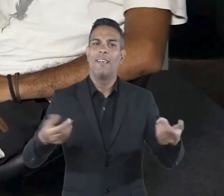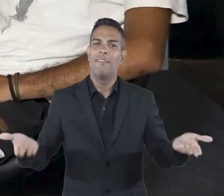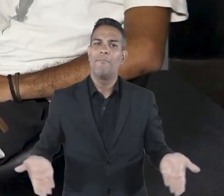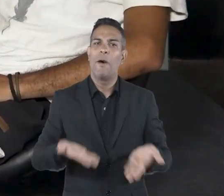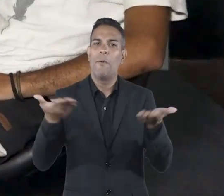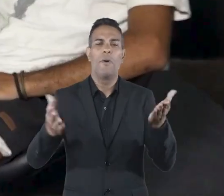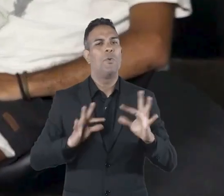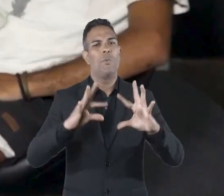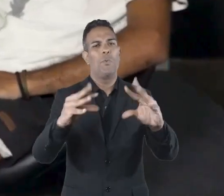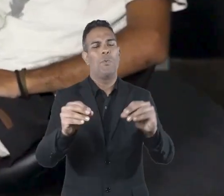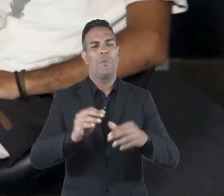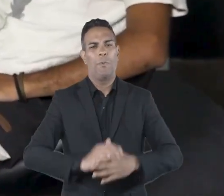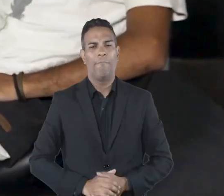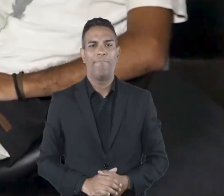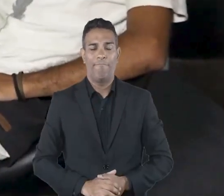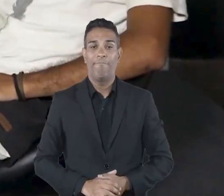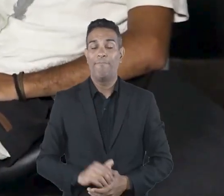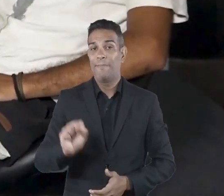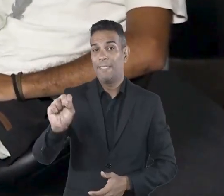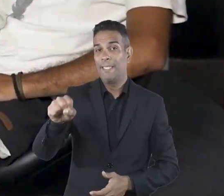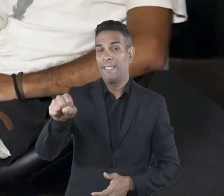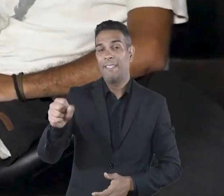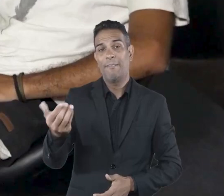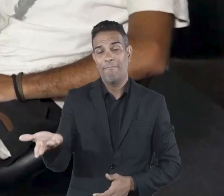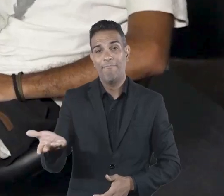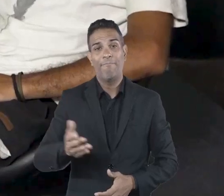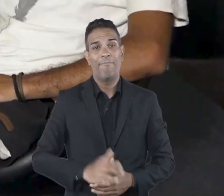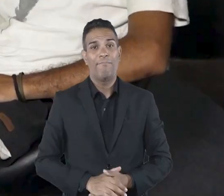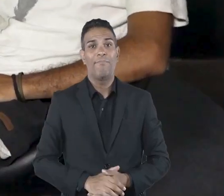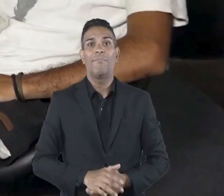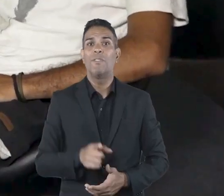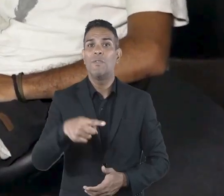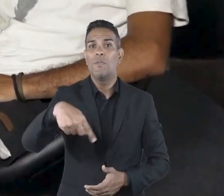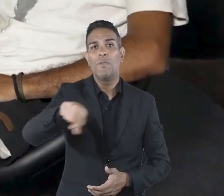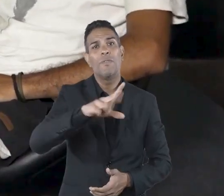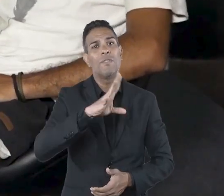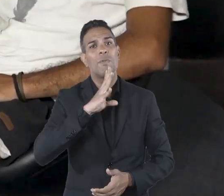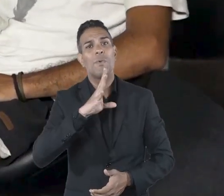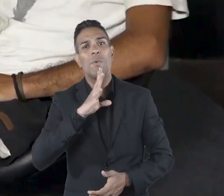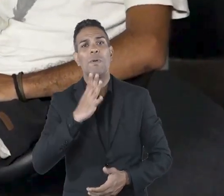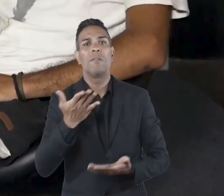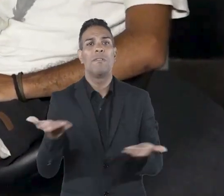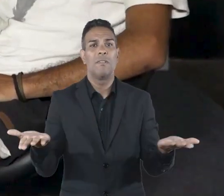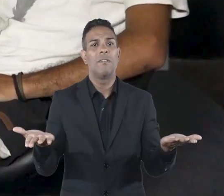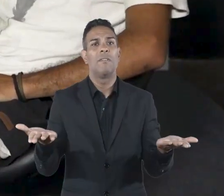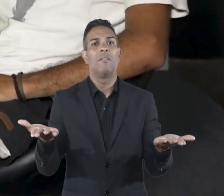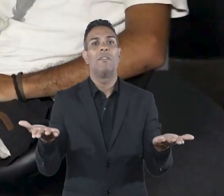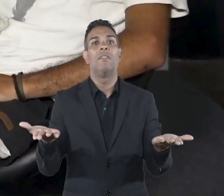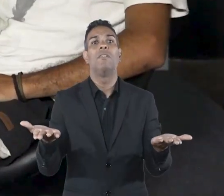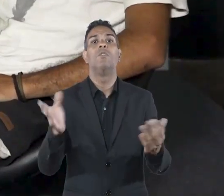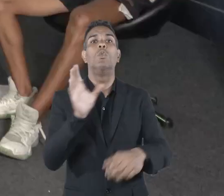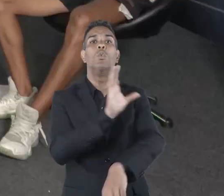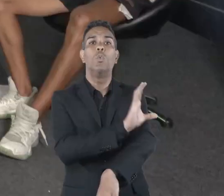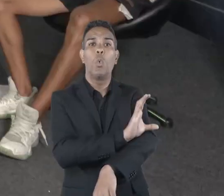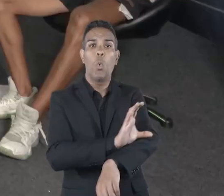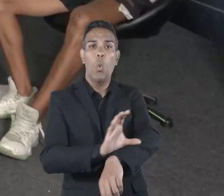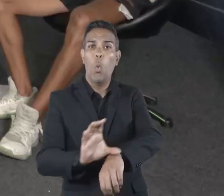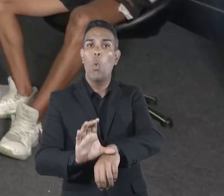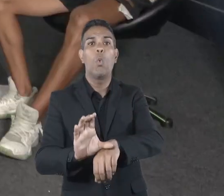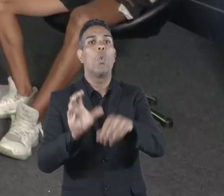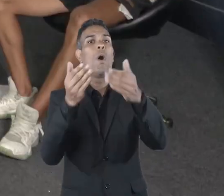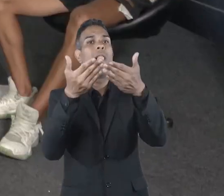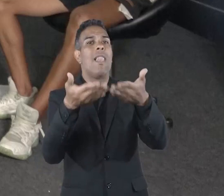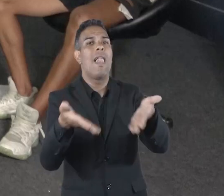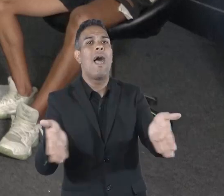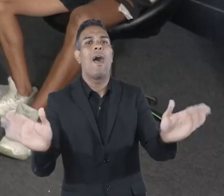confortável, então você precisa disso tudo. sim. E para vocês